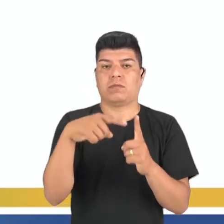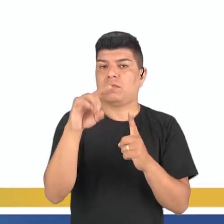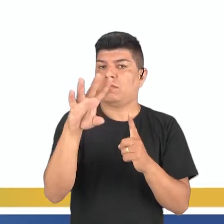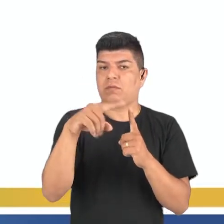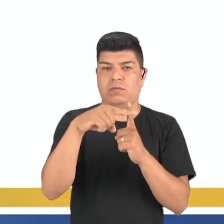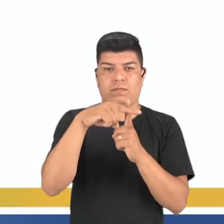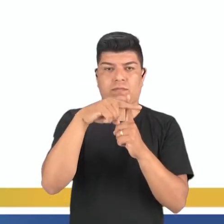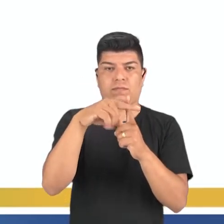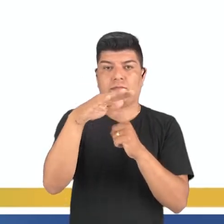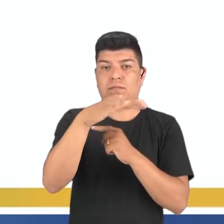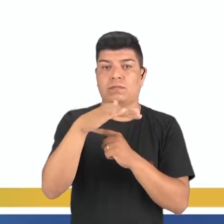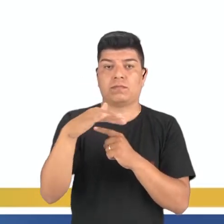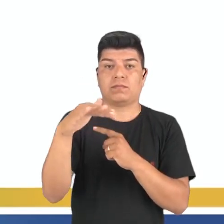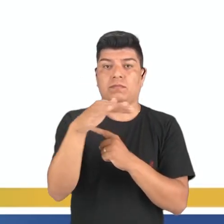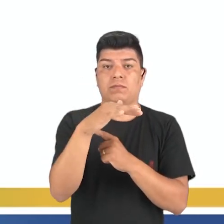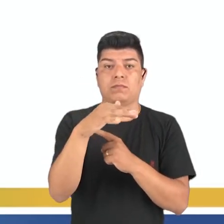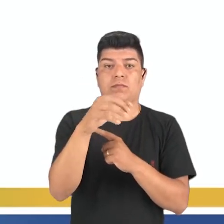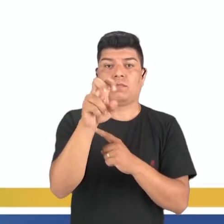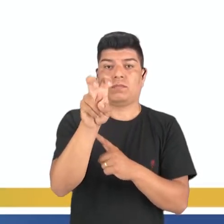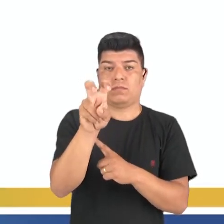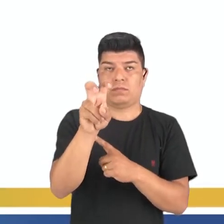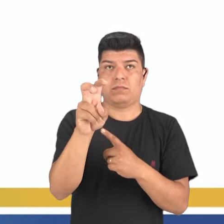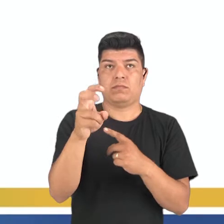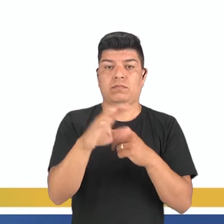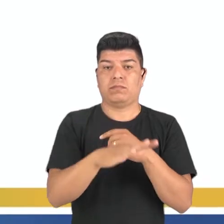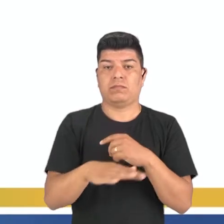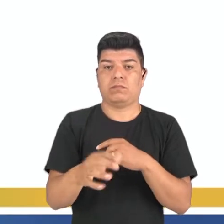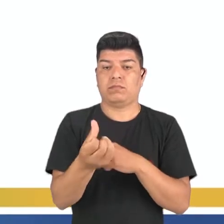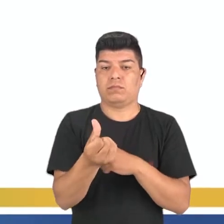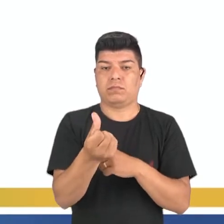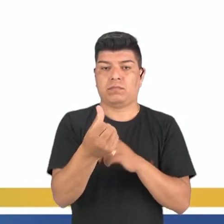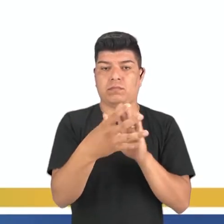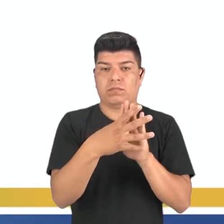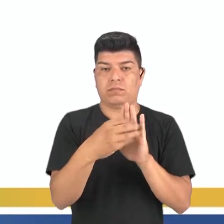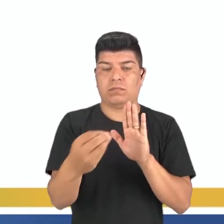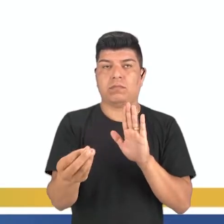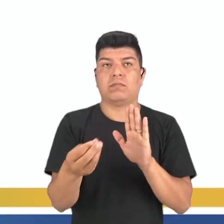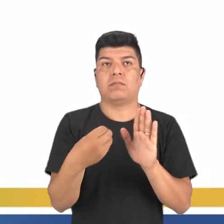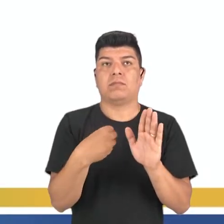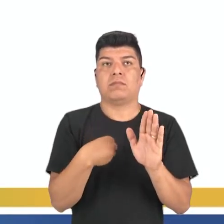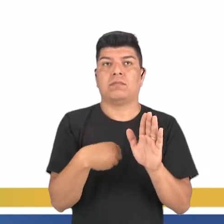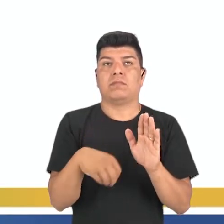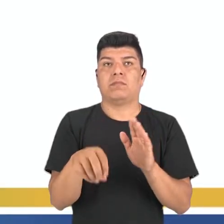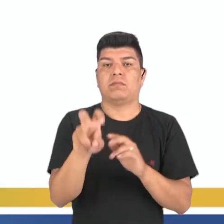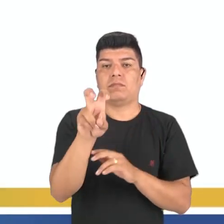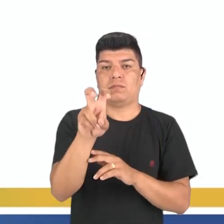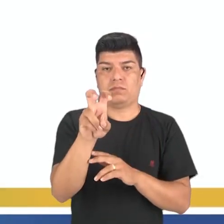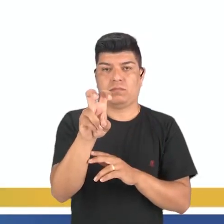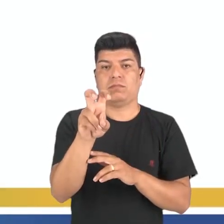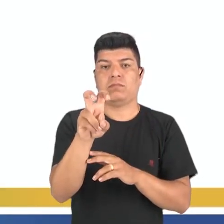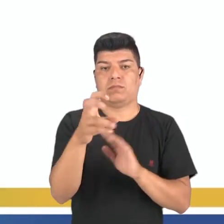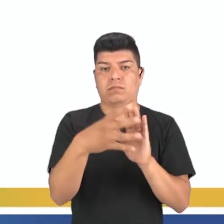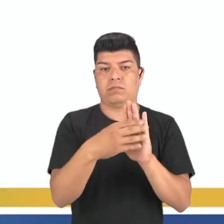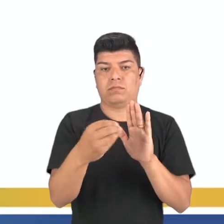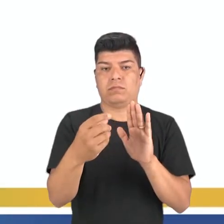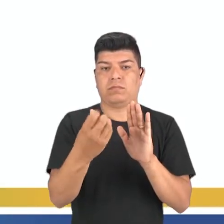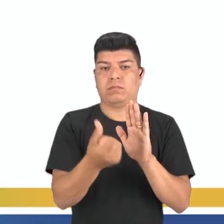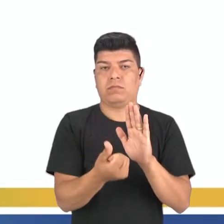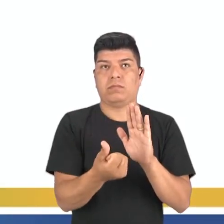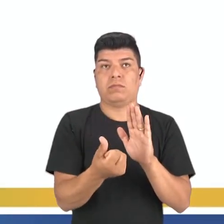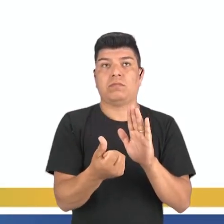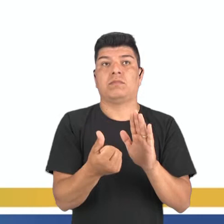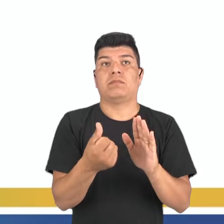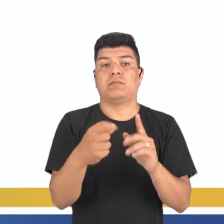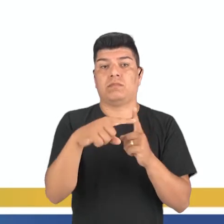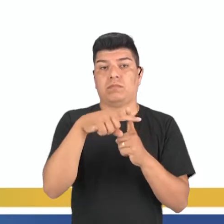somo em cima. 1 mais 4 dá 5 e embaixo eu repito. Então 1 mais 4, 5, repete o 6. Então a